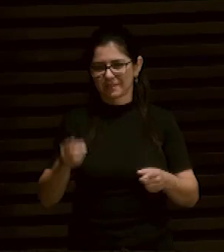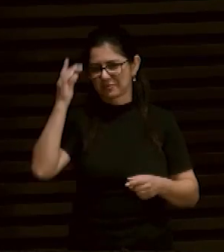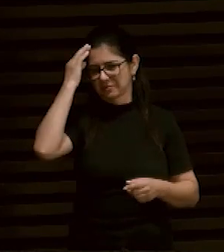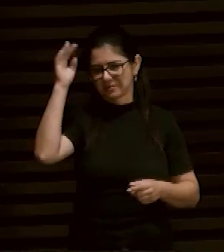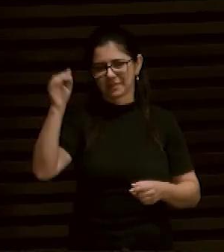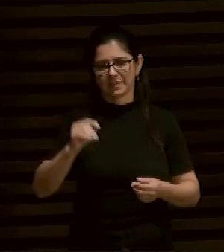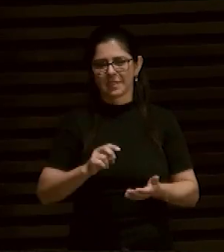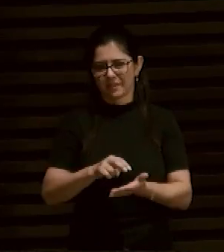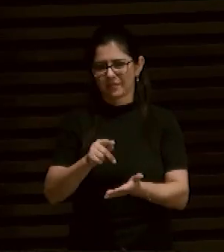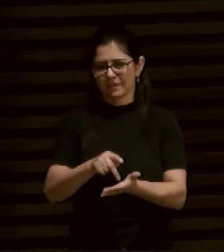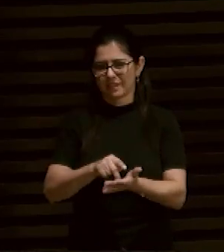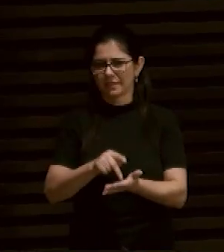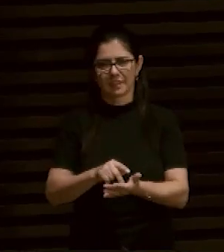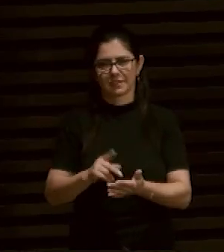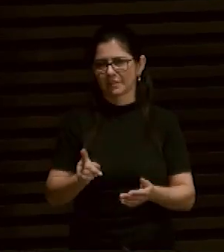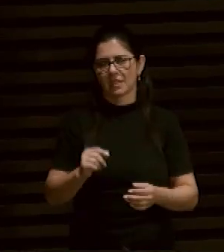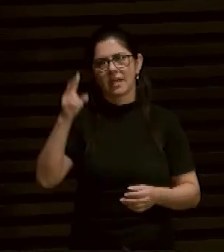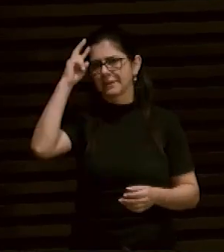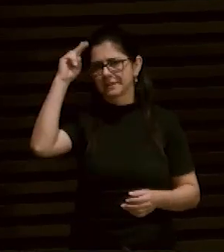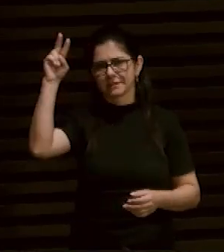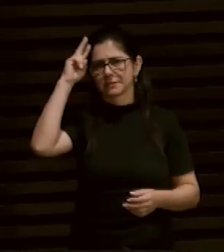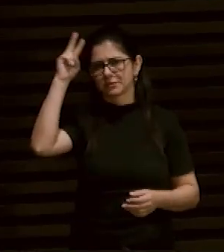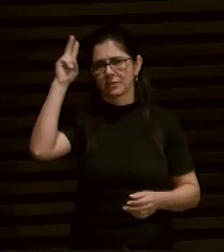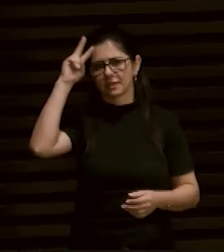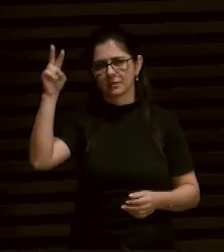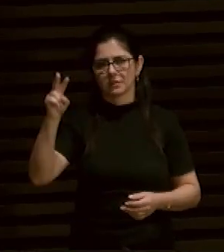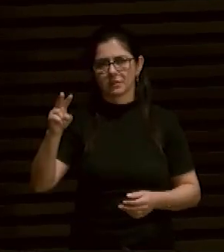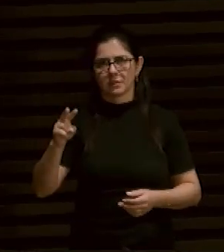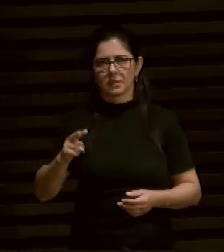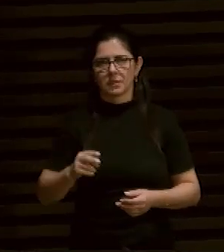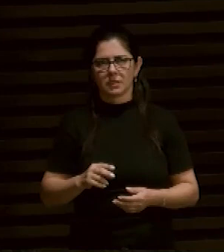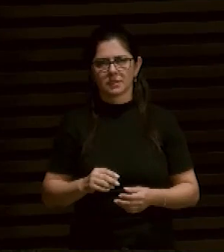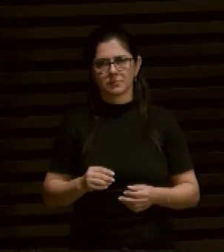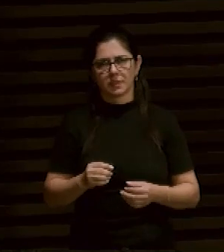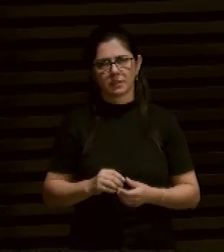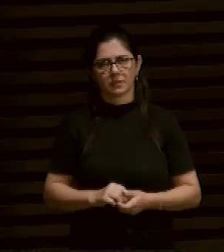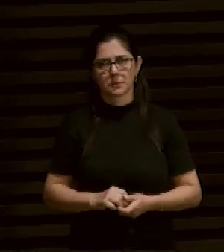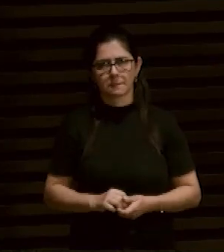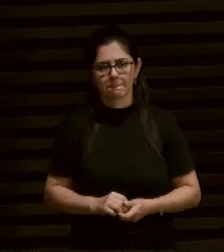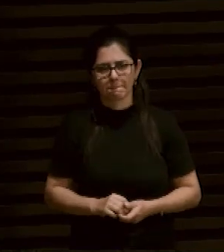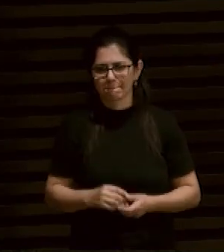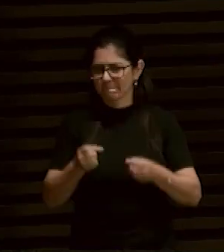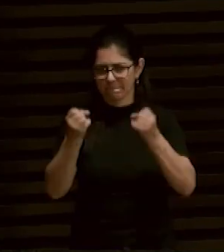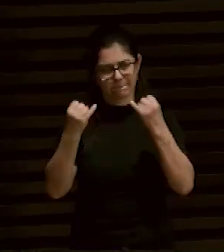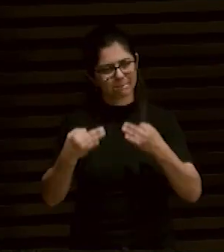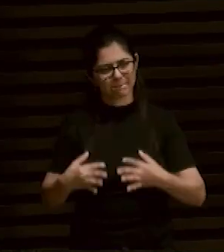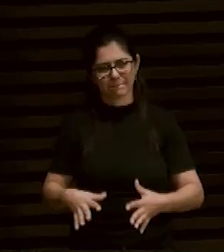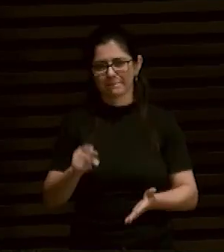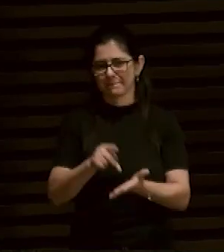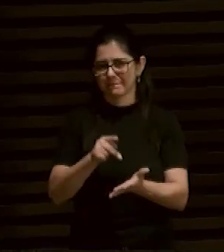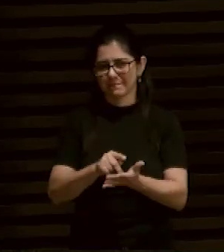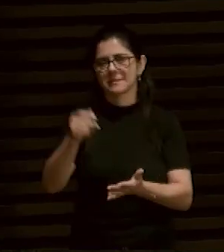podemos aprender é que essa história, ela explica muito bem acerca da natureza do verdadeiro arrependimento. Quando nós